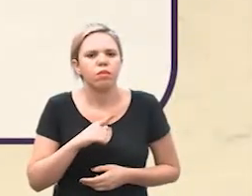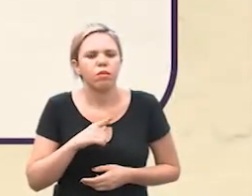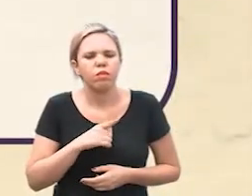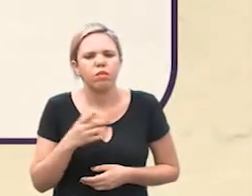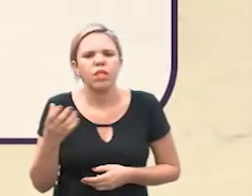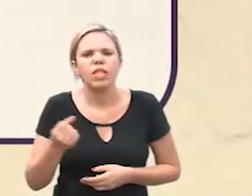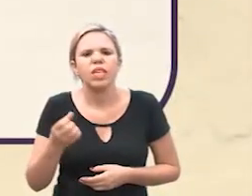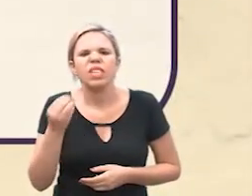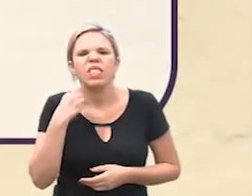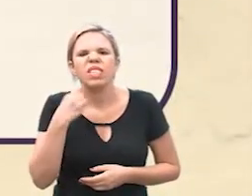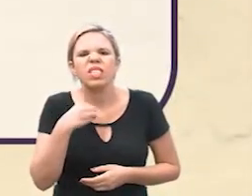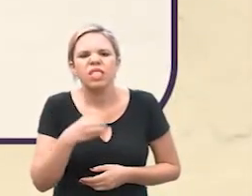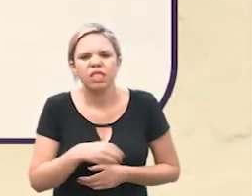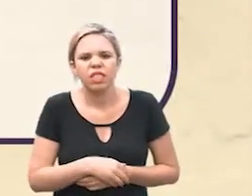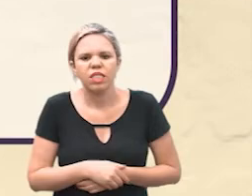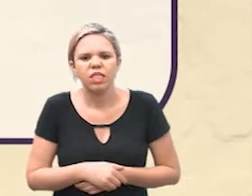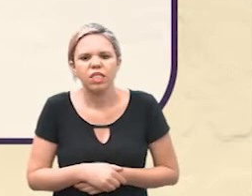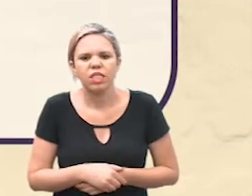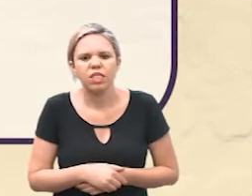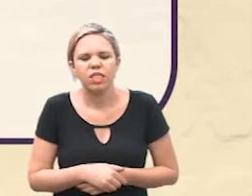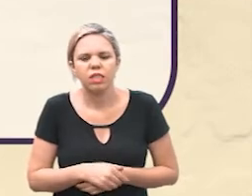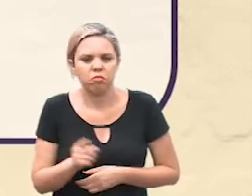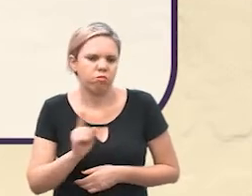leite fraco.